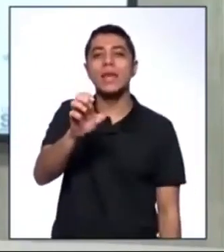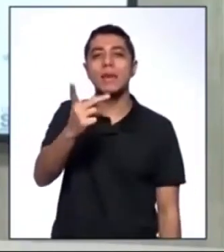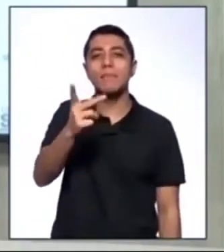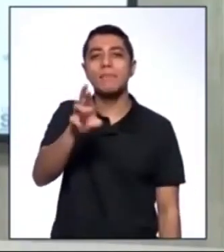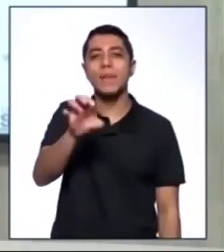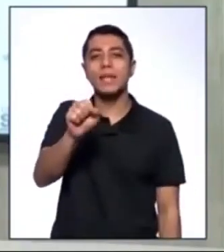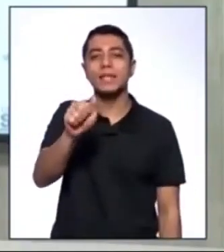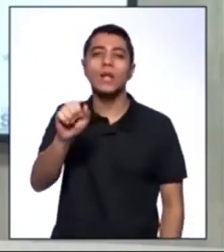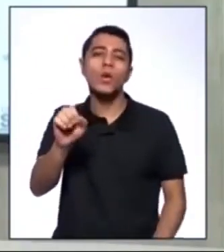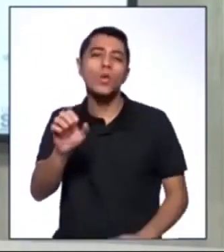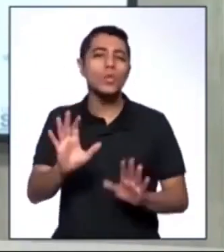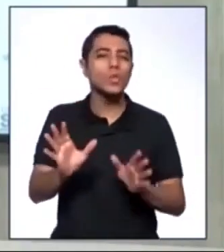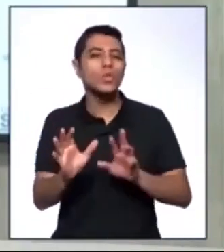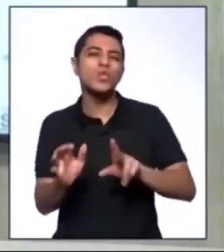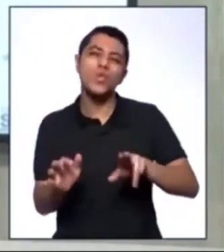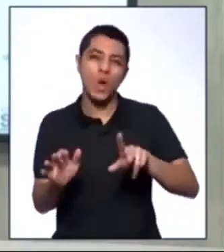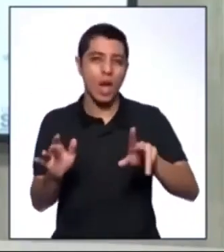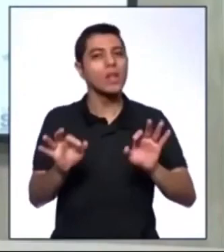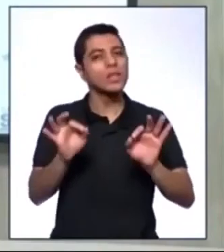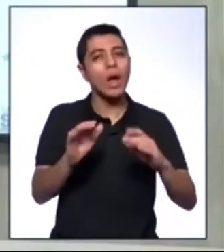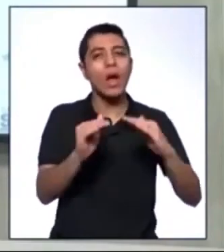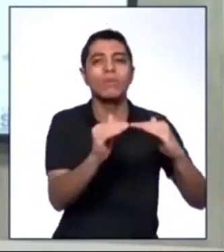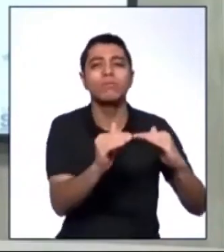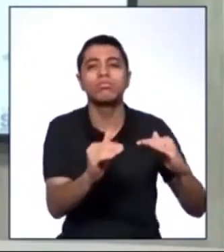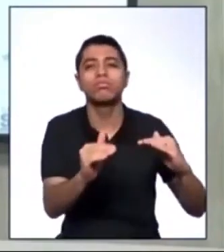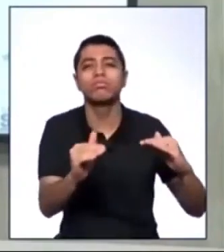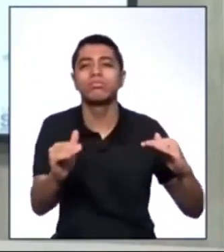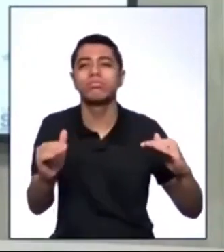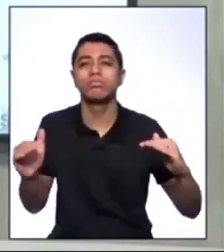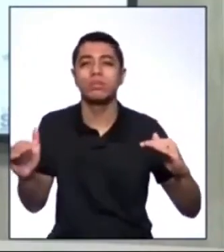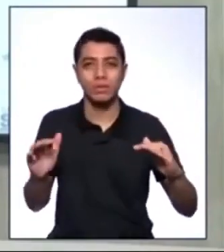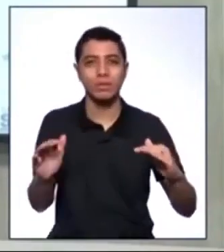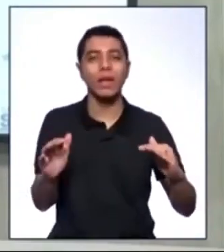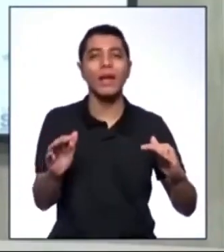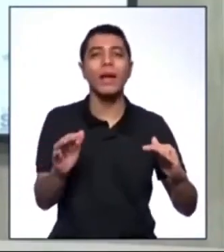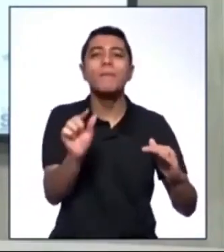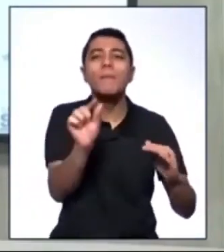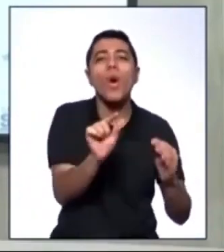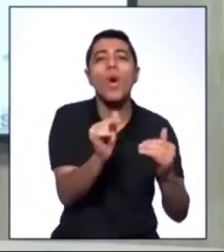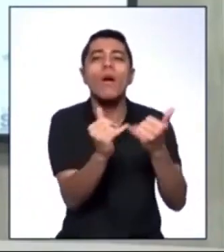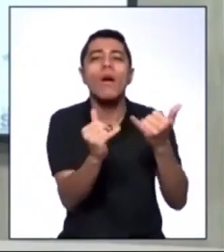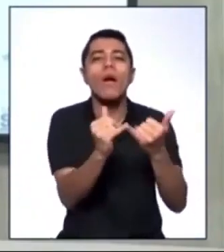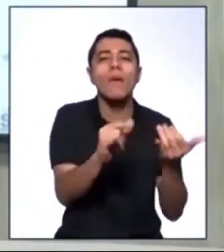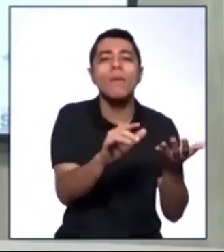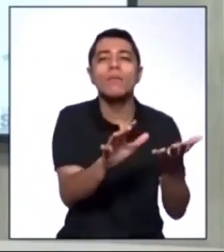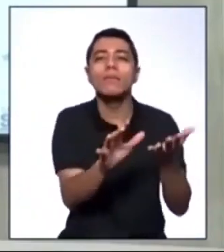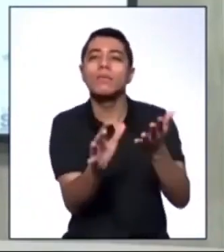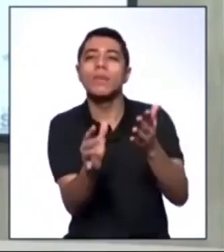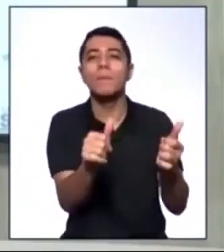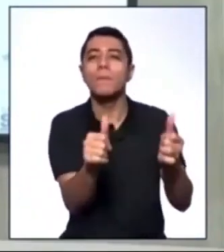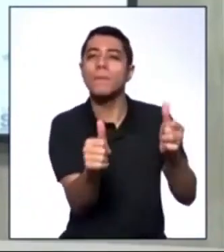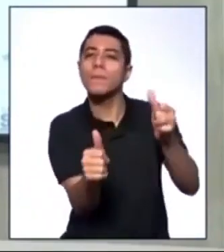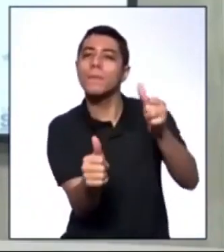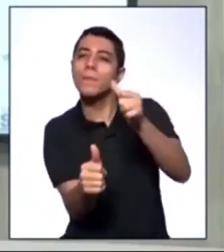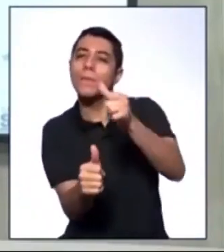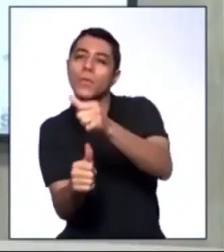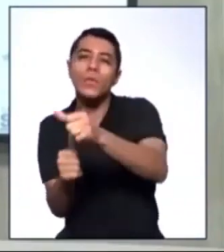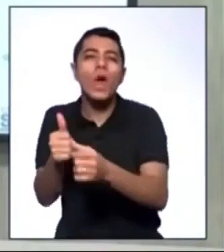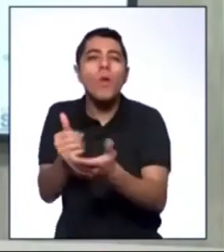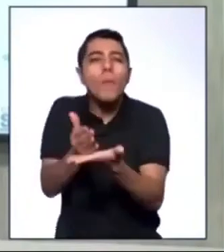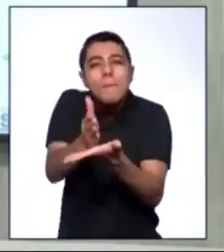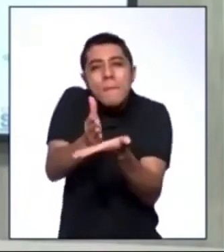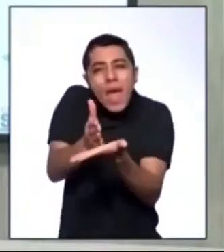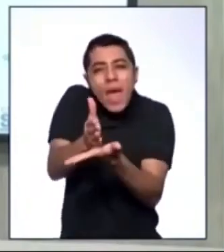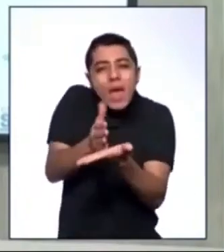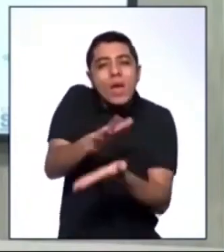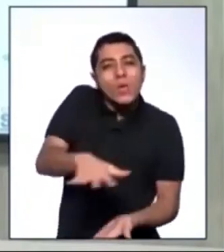proximidade, Ribeirão Preto tem aí uma transição. O sul de Minas, que é tão pertinho, tem, por exemplo, o clima tropical de altitude. E